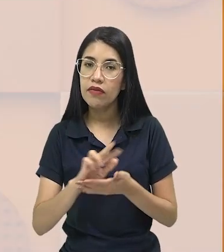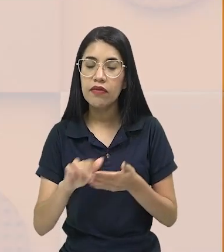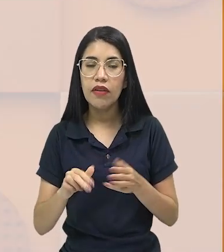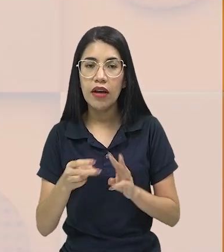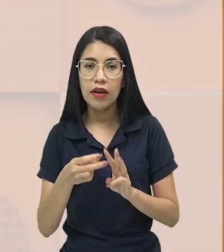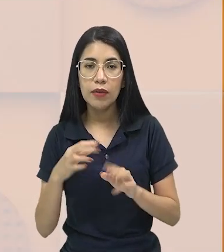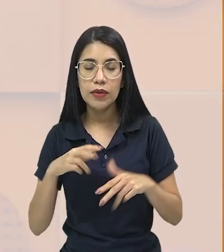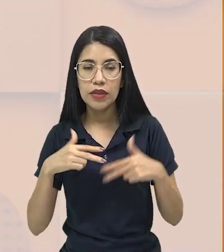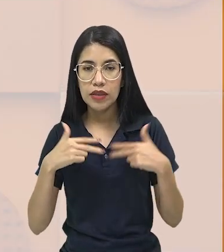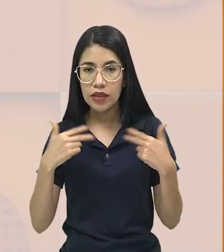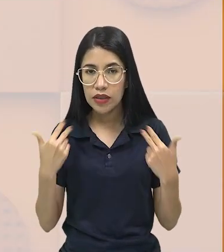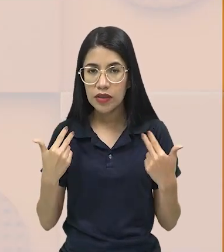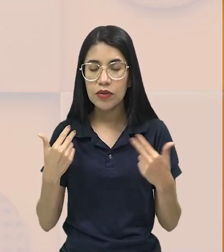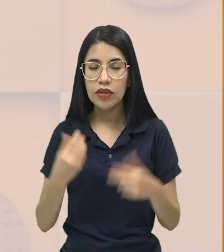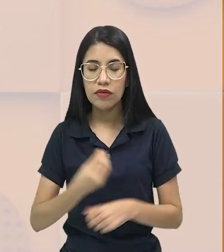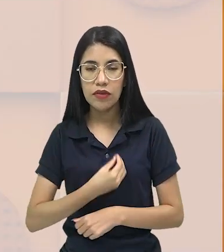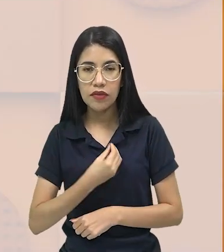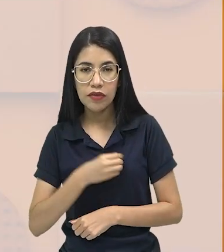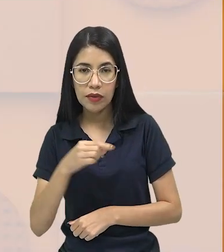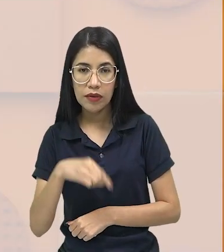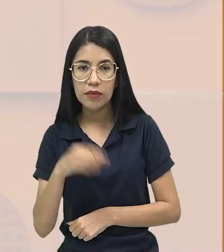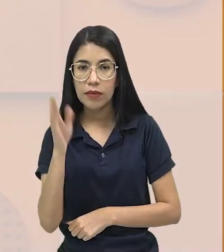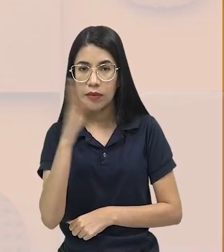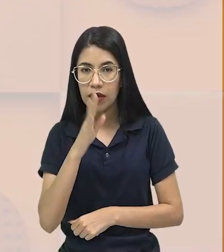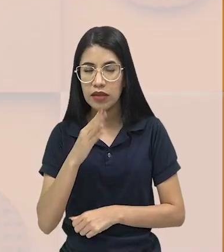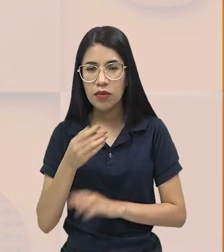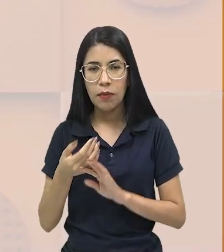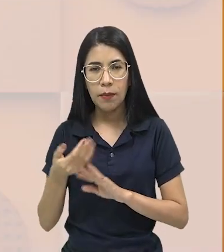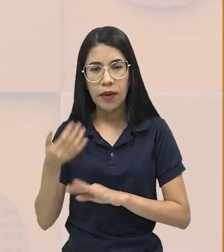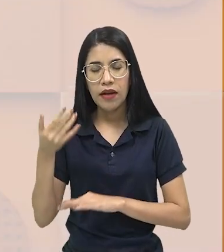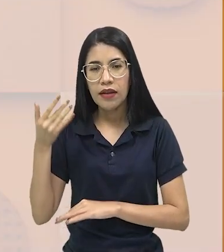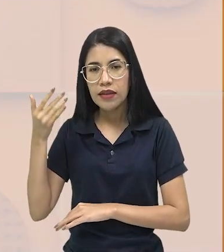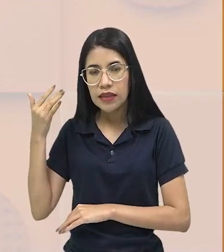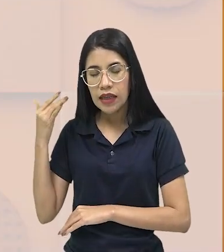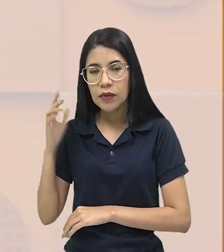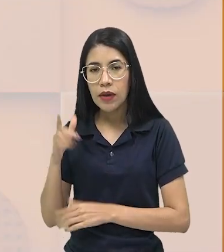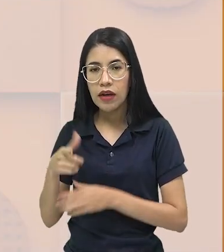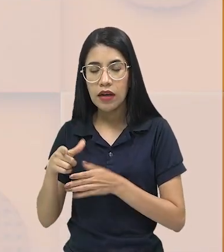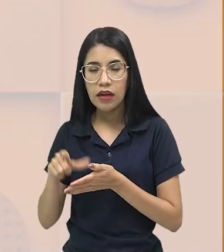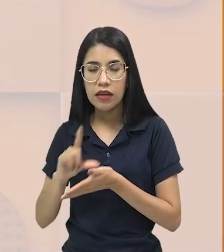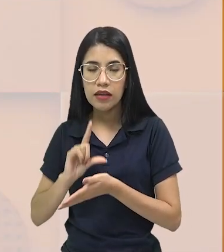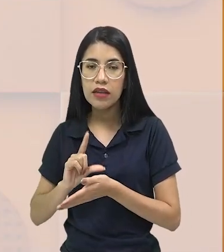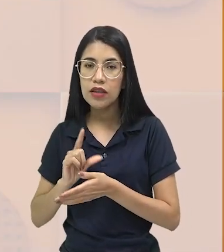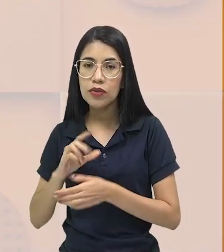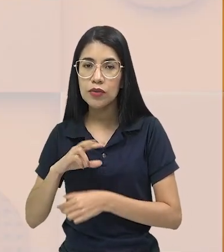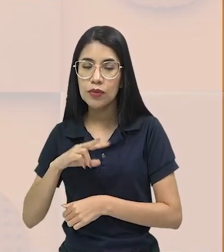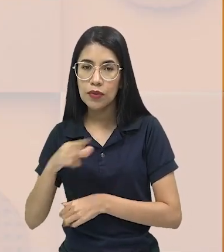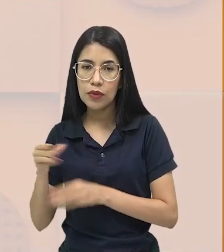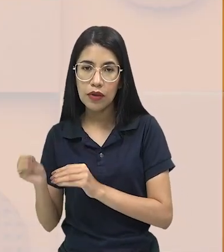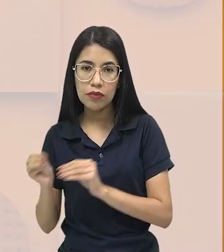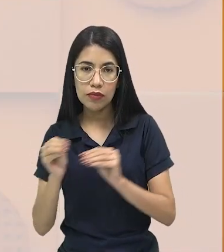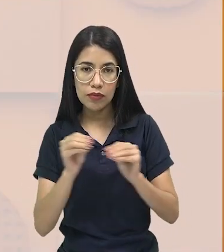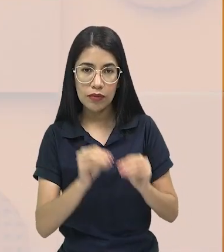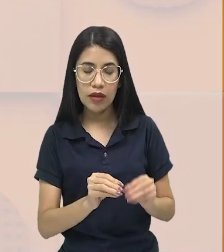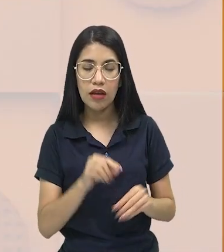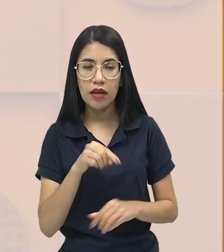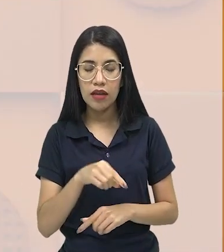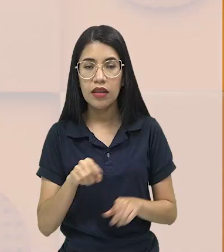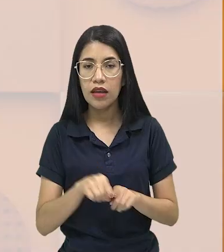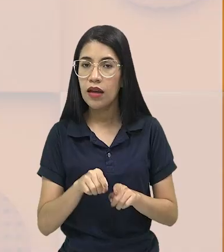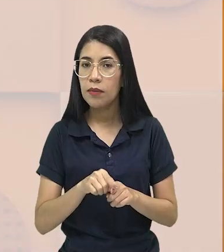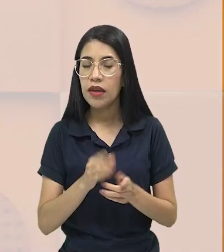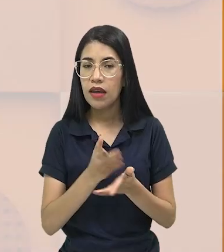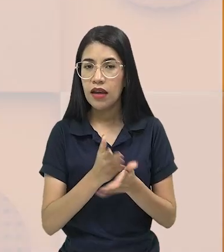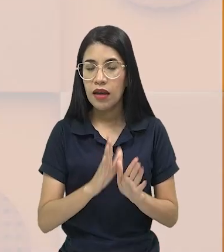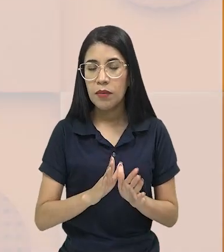que já habitavam aqui as terras muito antes da chegada do europeu, também muitas delas foram exterminadas